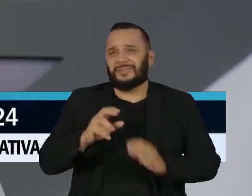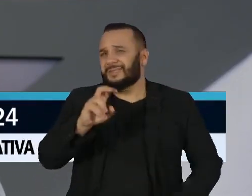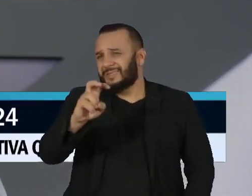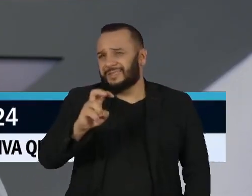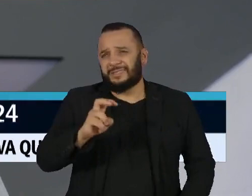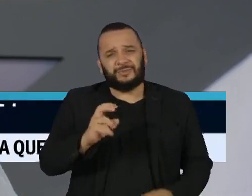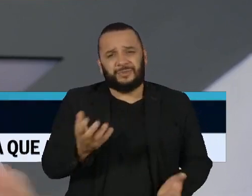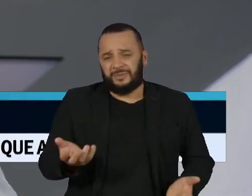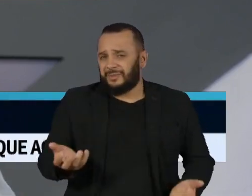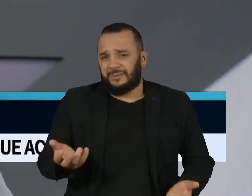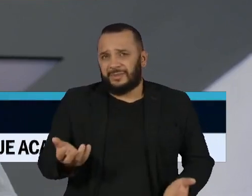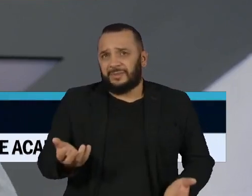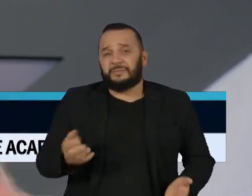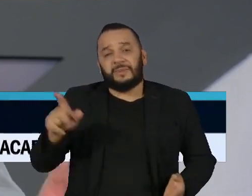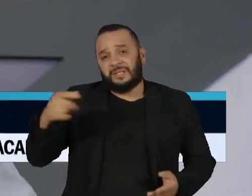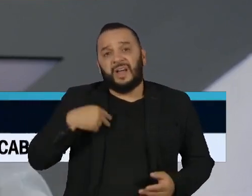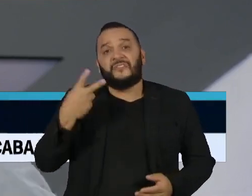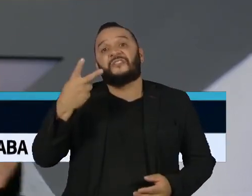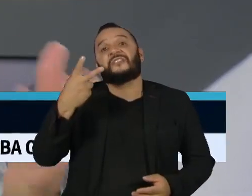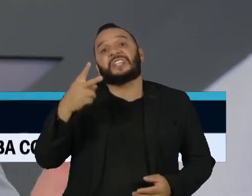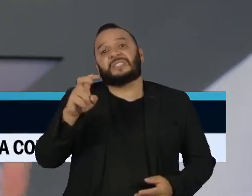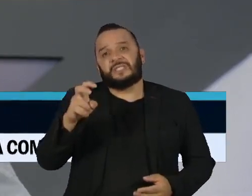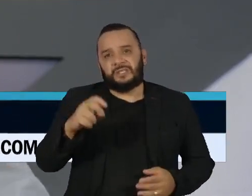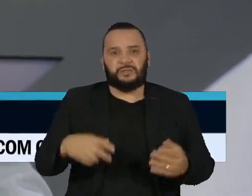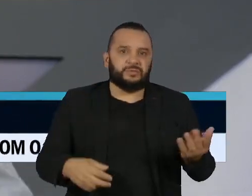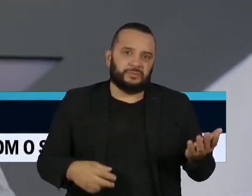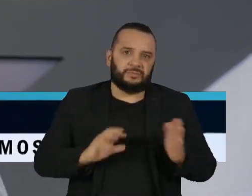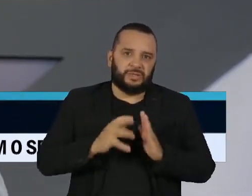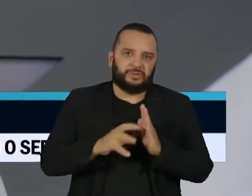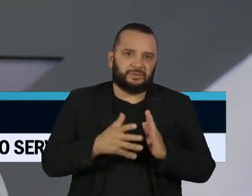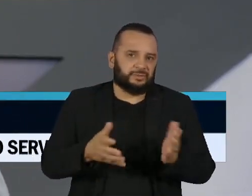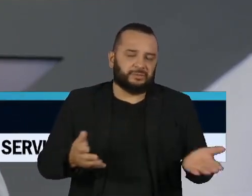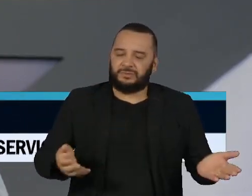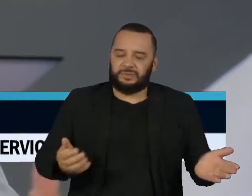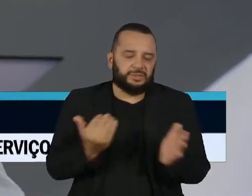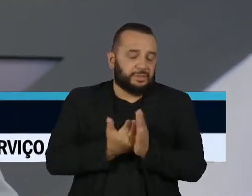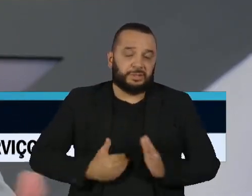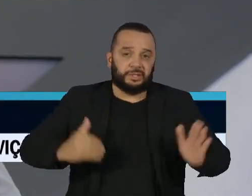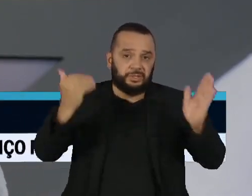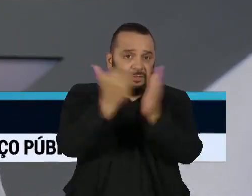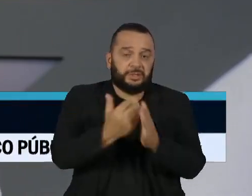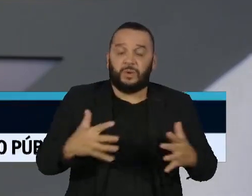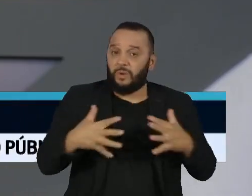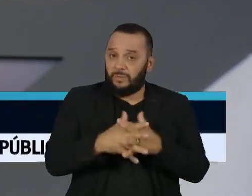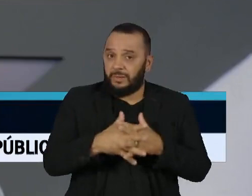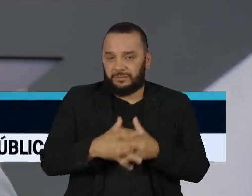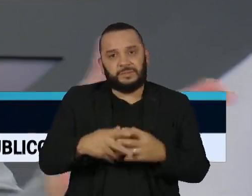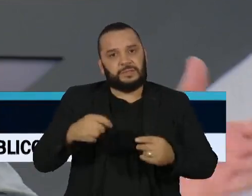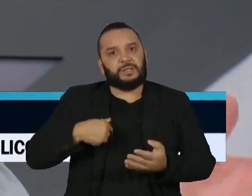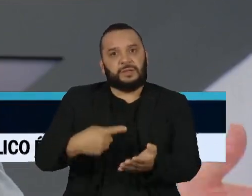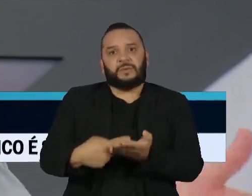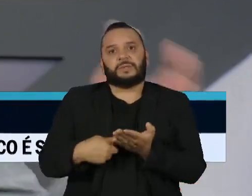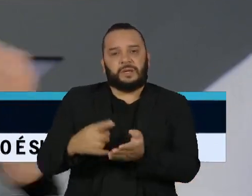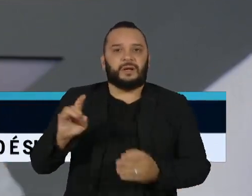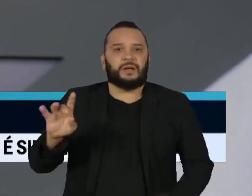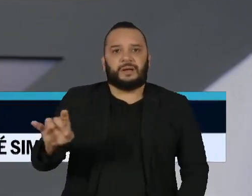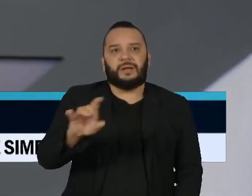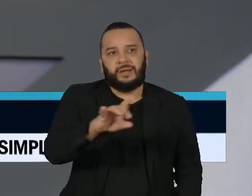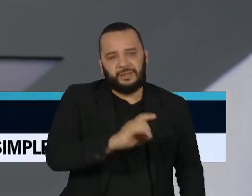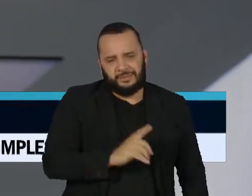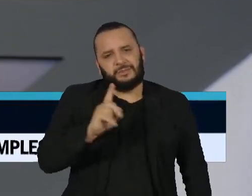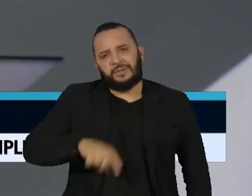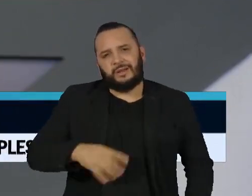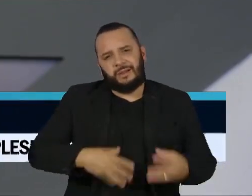5 ideologias. Mas lá no Congresso tem 25 partidos, é complicado. Então tem que negociar um a um, as emendas é um